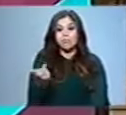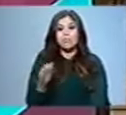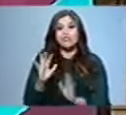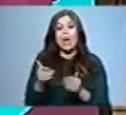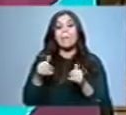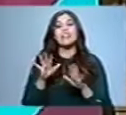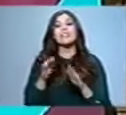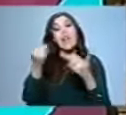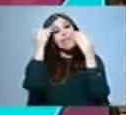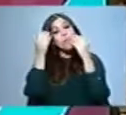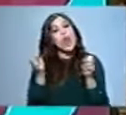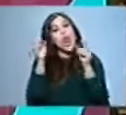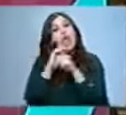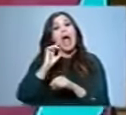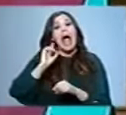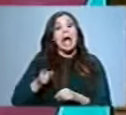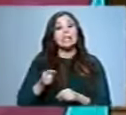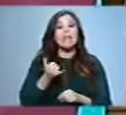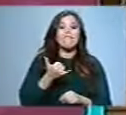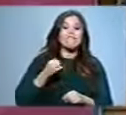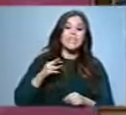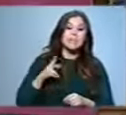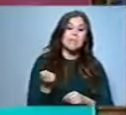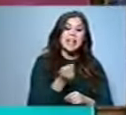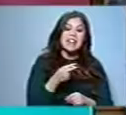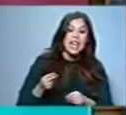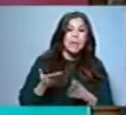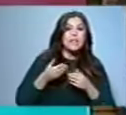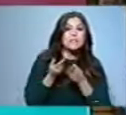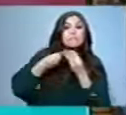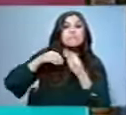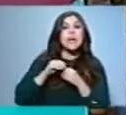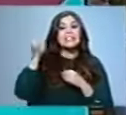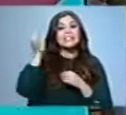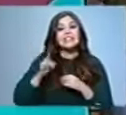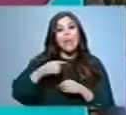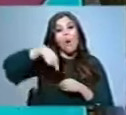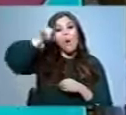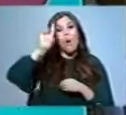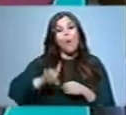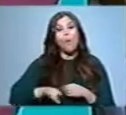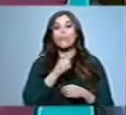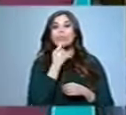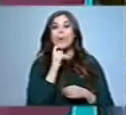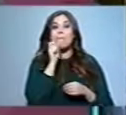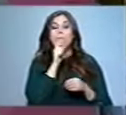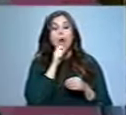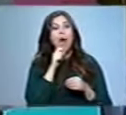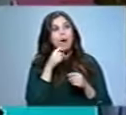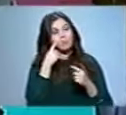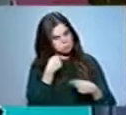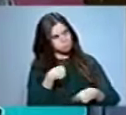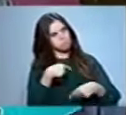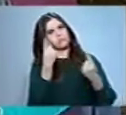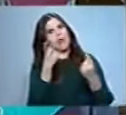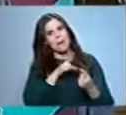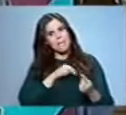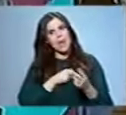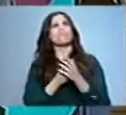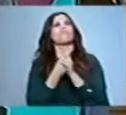A novidade é que, para além dos 20 mil euros, no dia 1 de abril, pode então abrir o baú. Abrir Dona o baú Sónia.